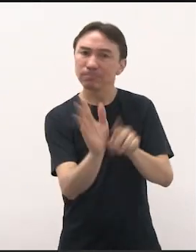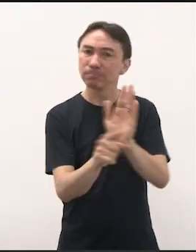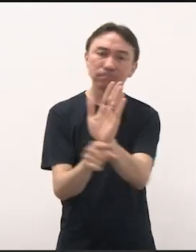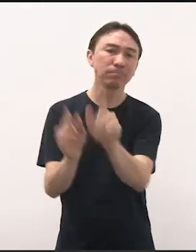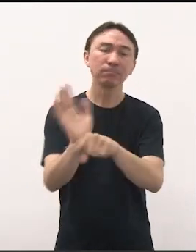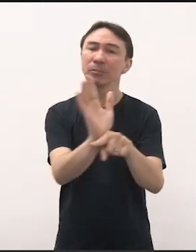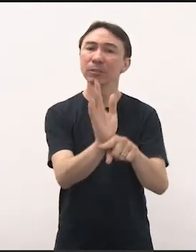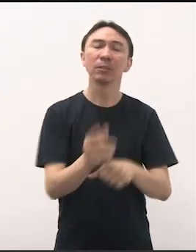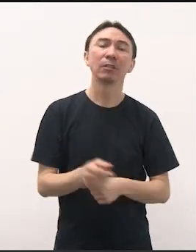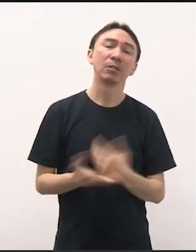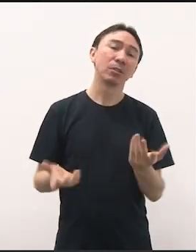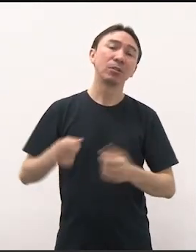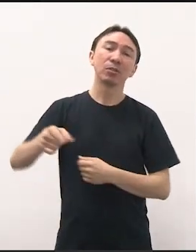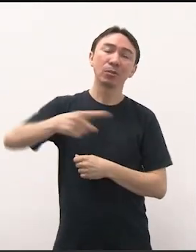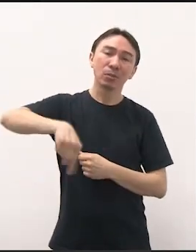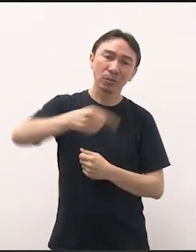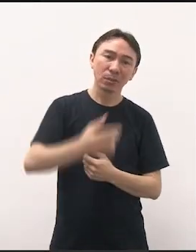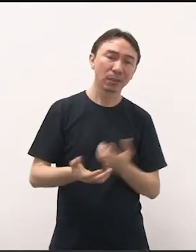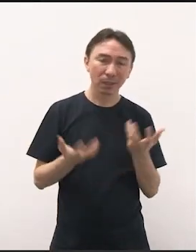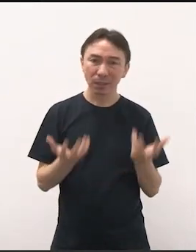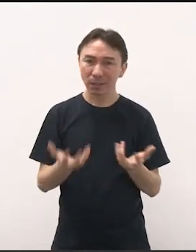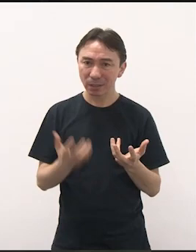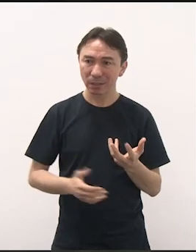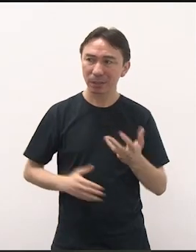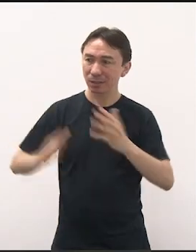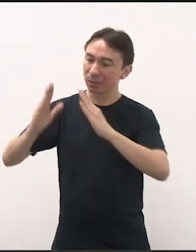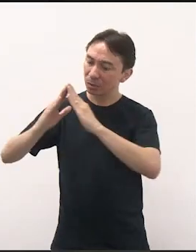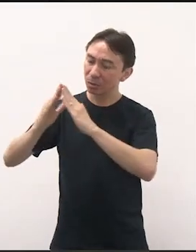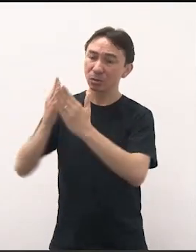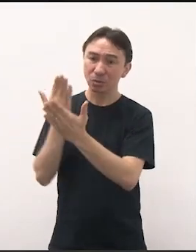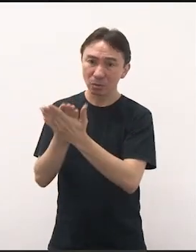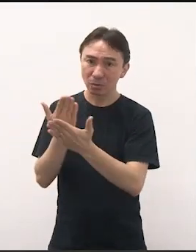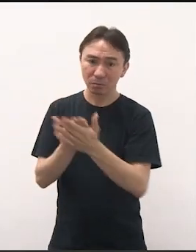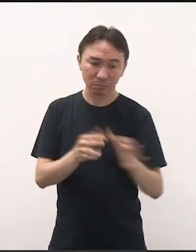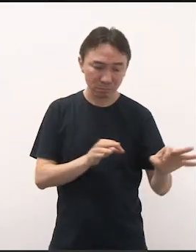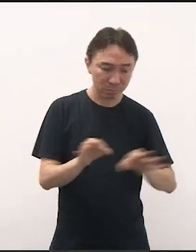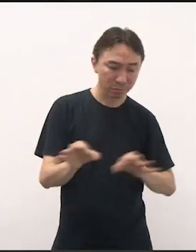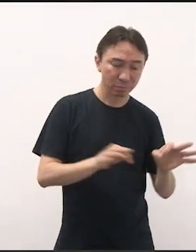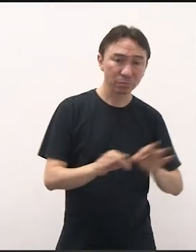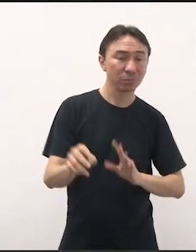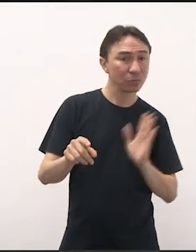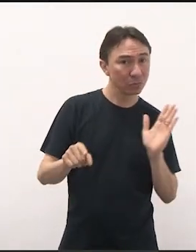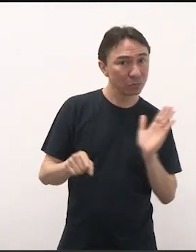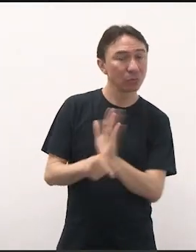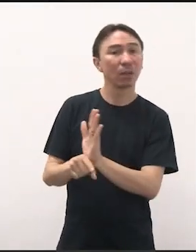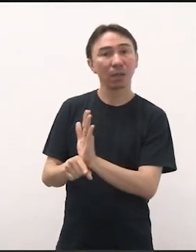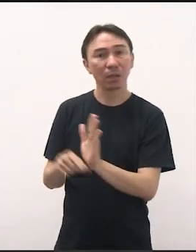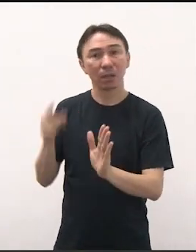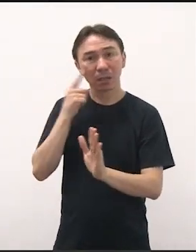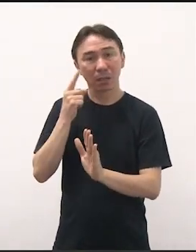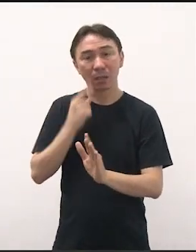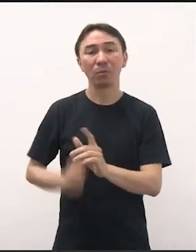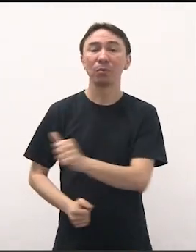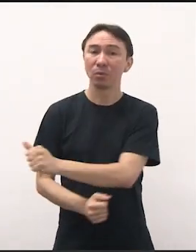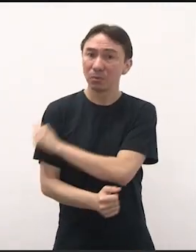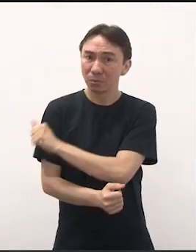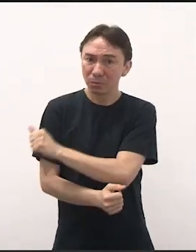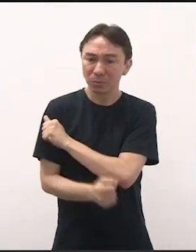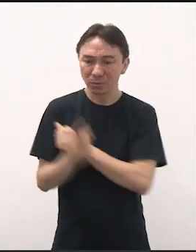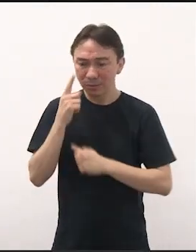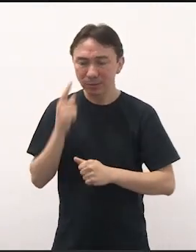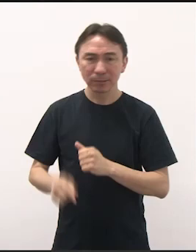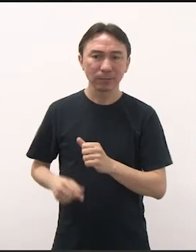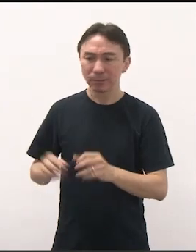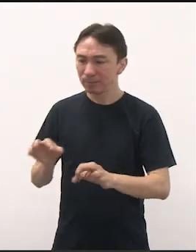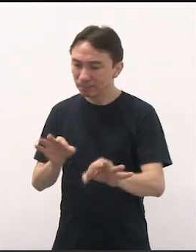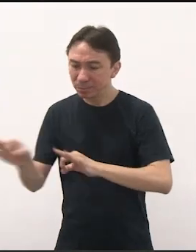colocar algumas ferramentas à disposição das escolas, né, para que desenvolva ações com estudantes, sobretudo para identificar,